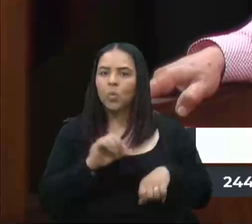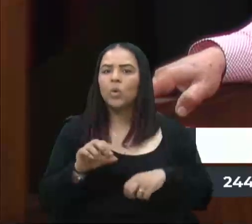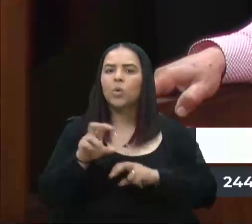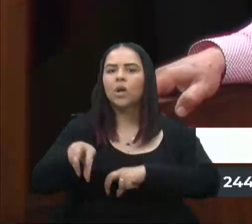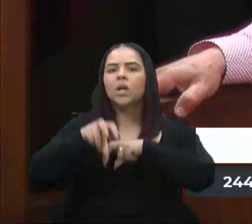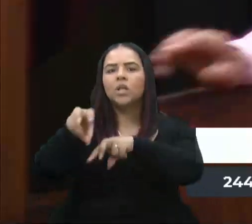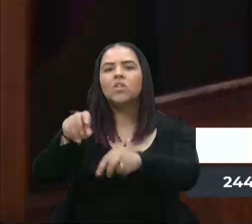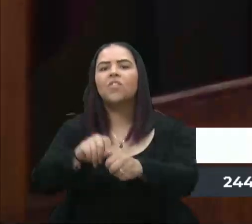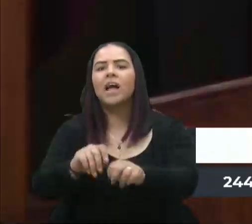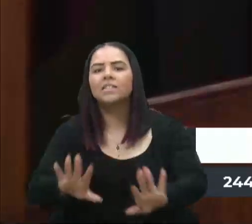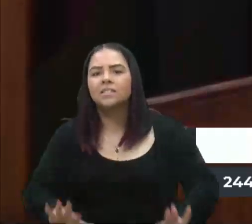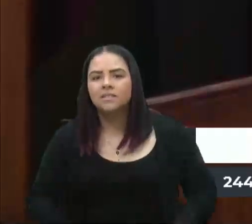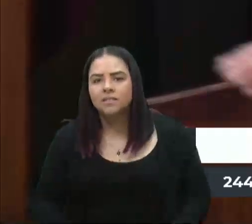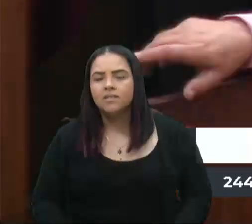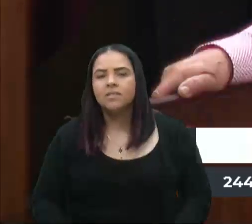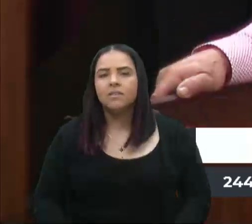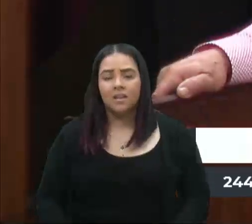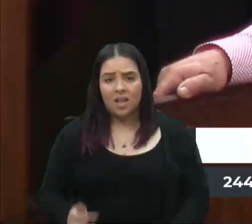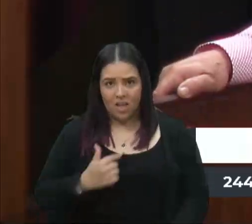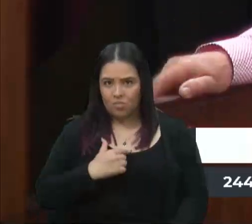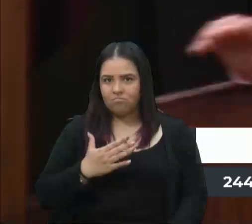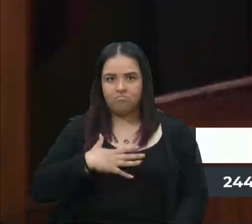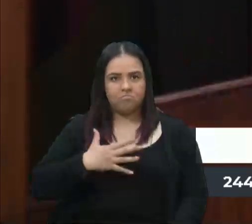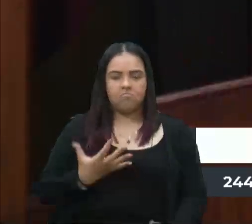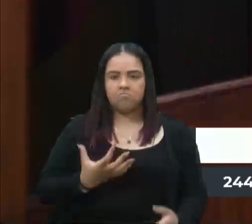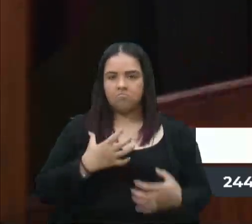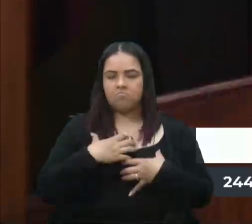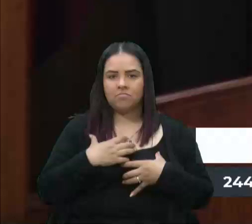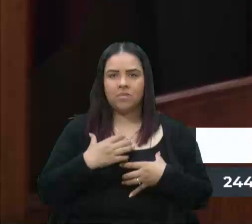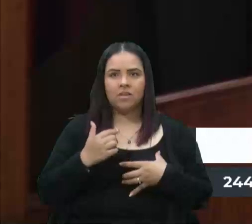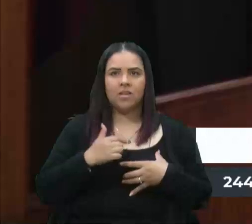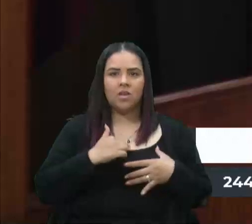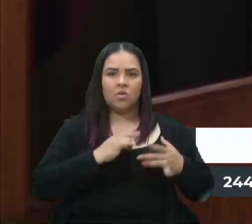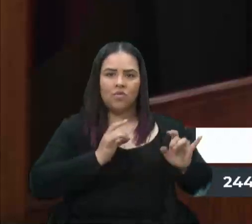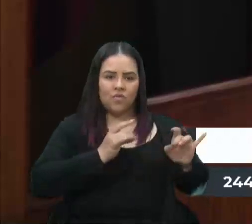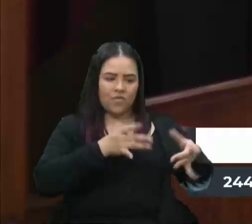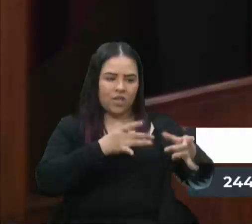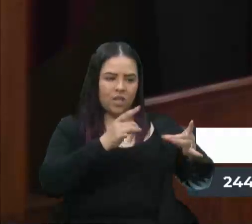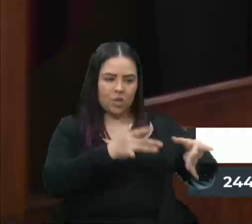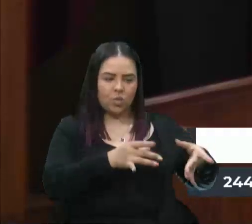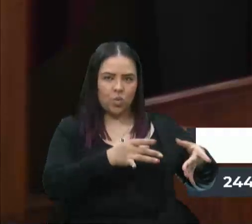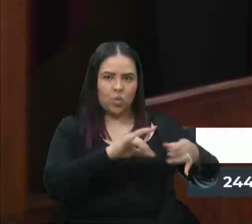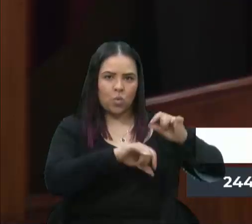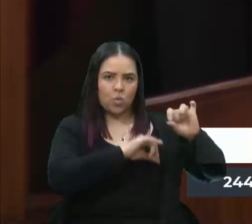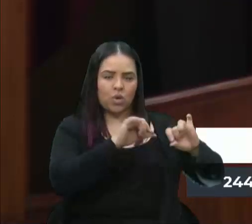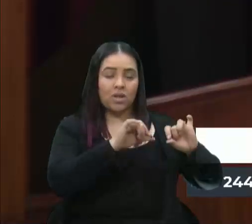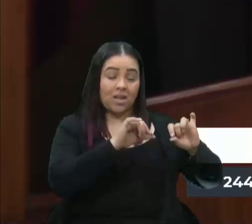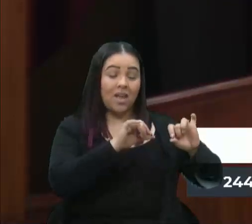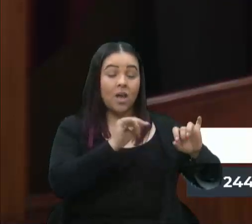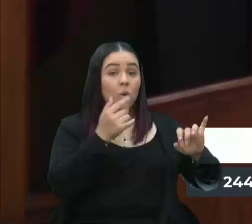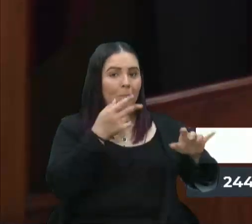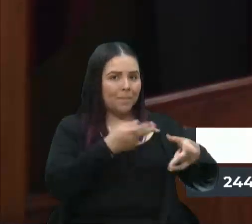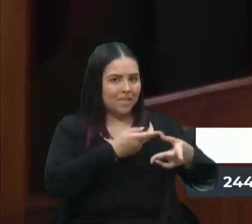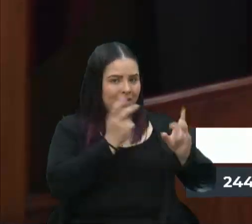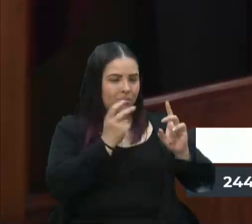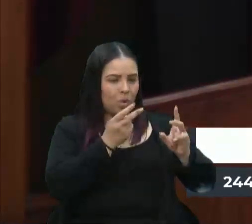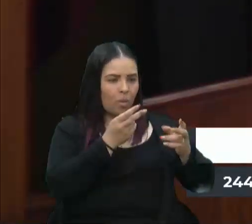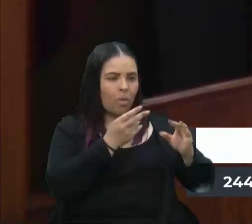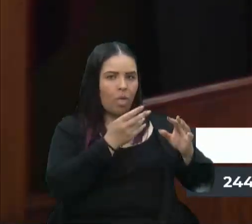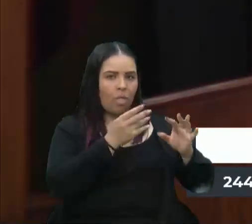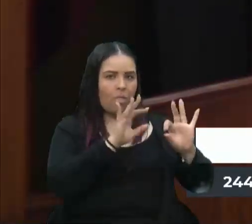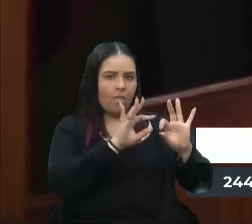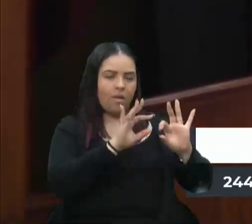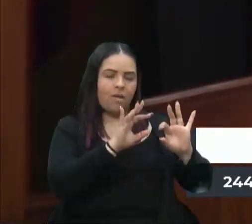agricultor faz, vereador Cadori? Eu era assim, vendo que a produção de uva cai e